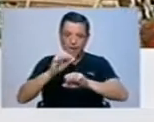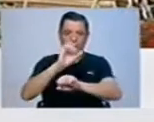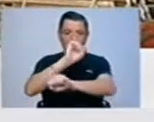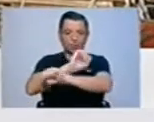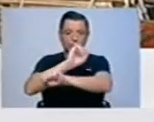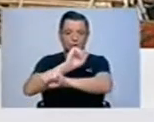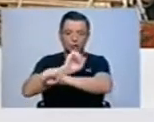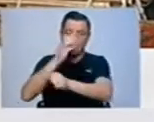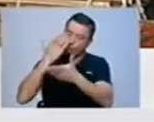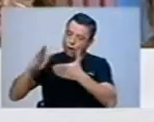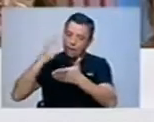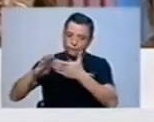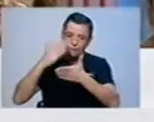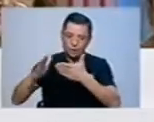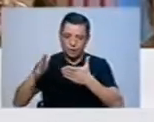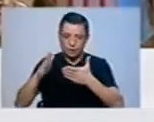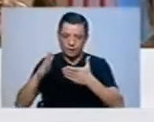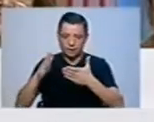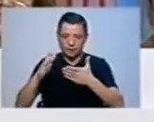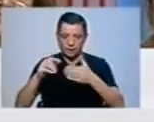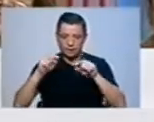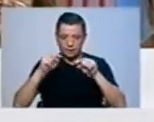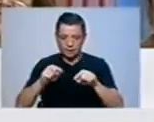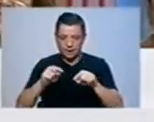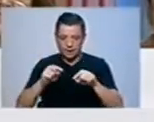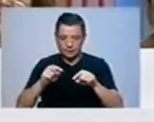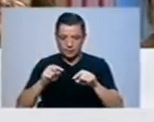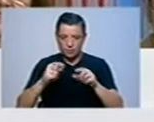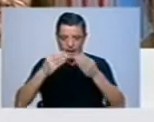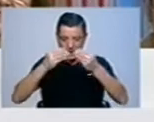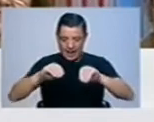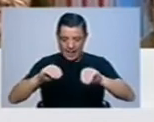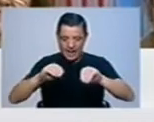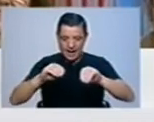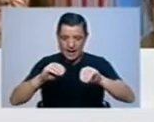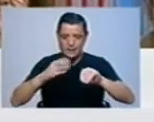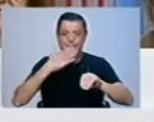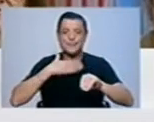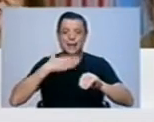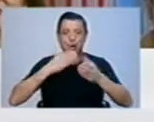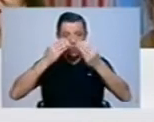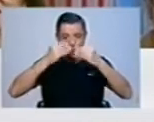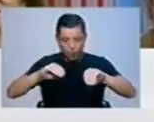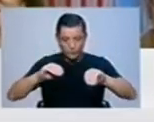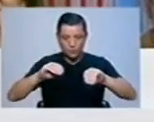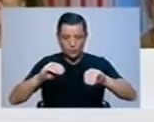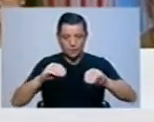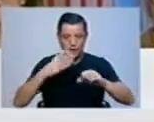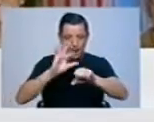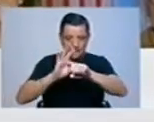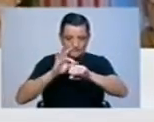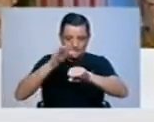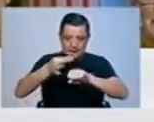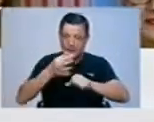não é? E o colagênio puro da clara de ovo vai tonificar e fazer um lifting. Portanto, a pele